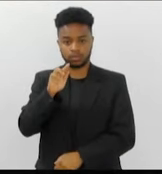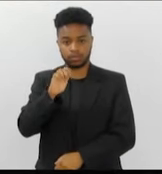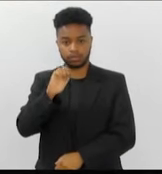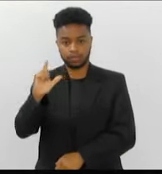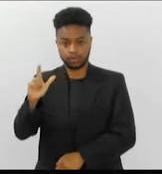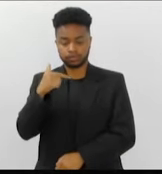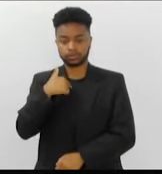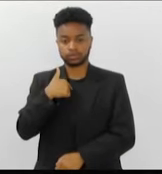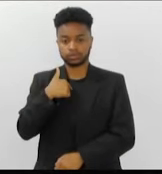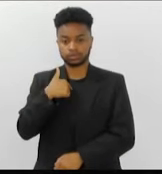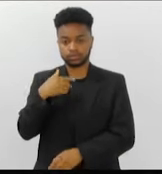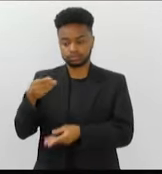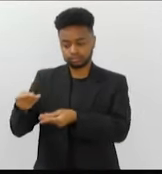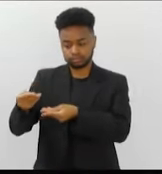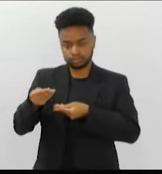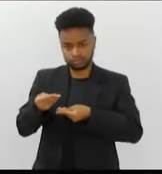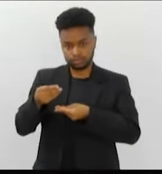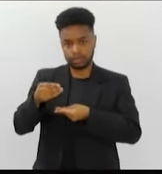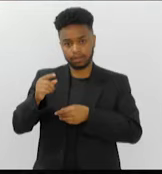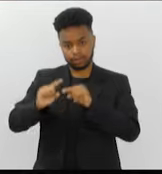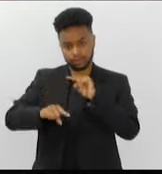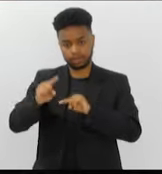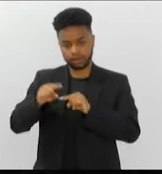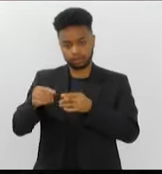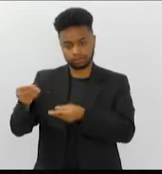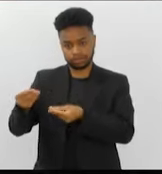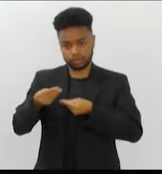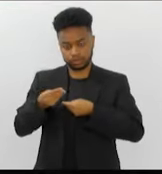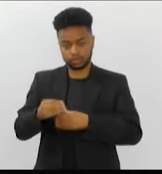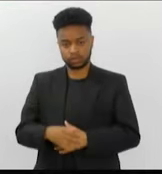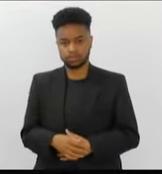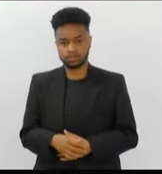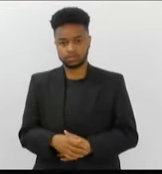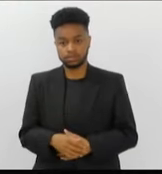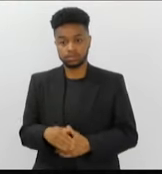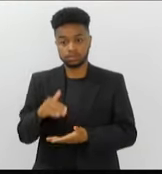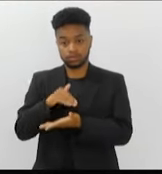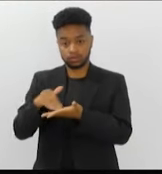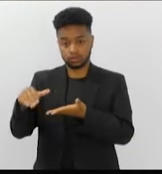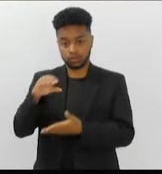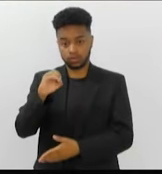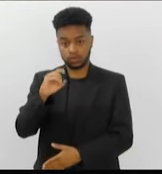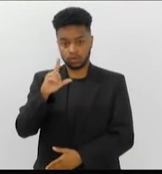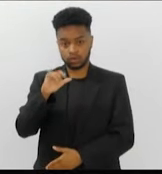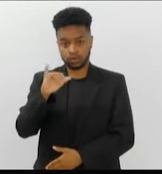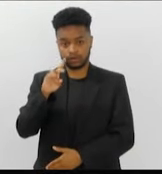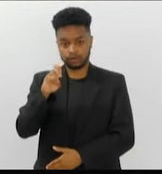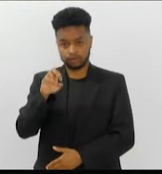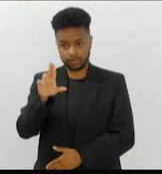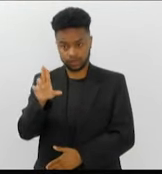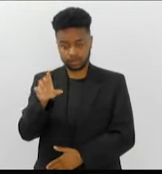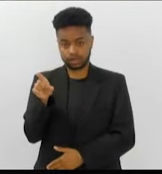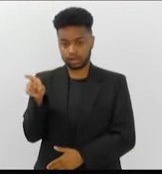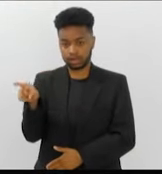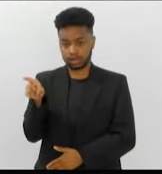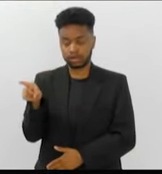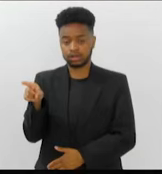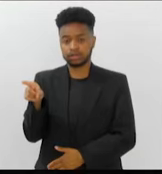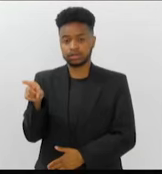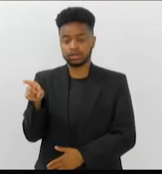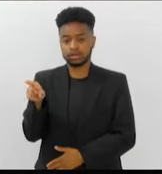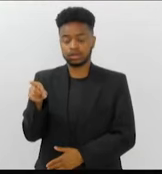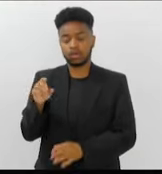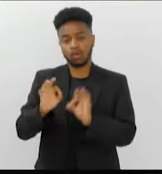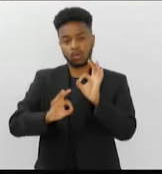consegui receber o mesmo material do deputado. O secretário Oliver, ele além de estruturar